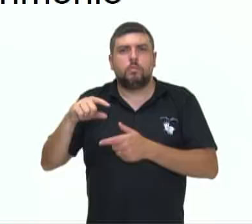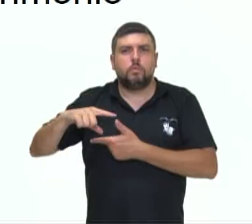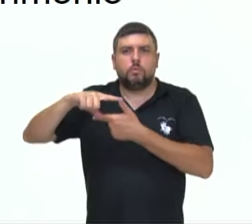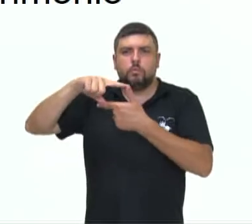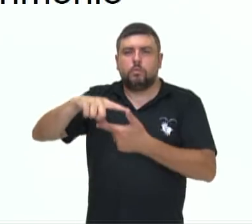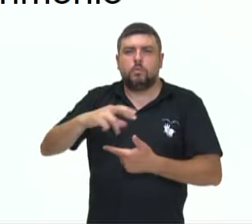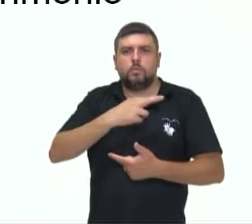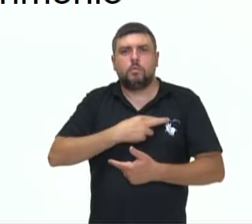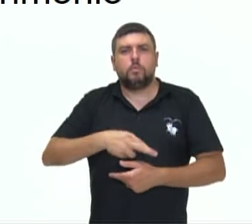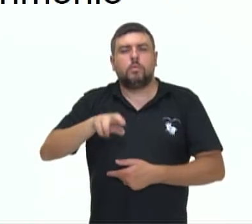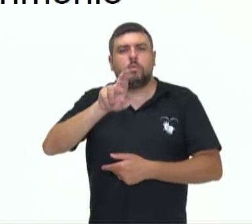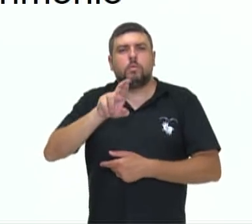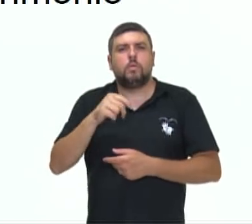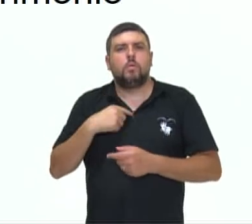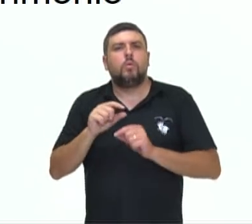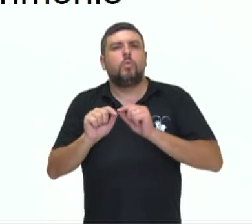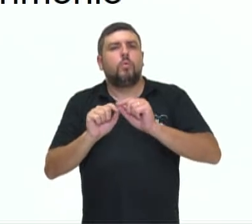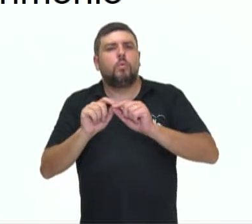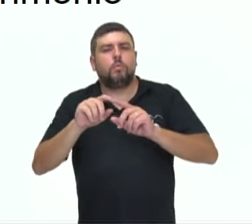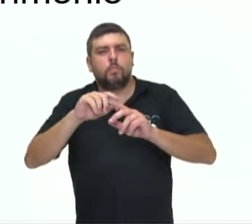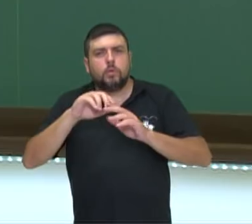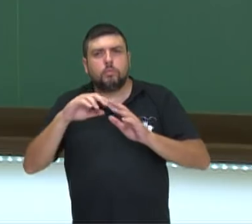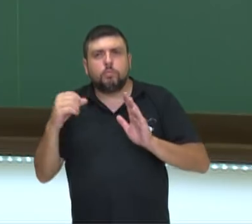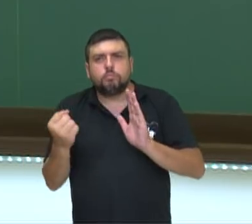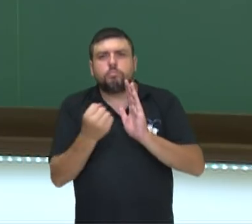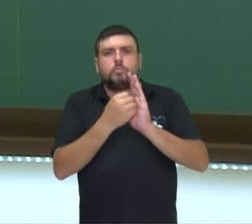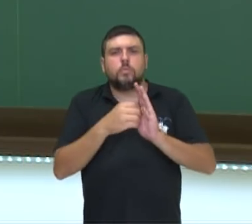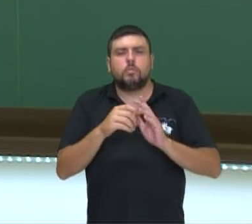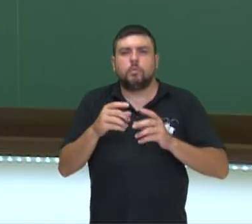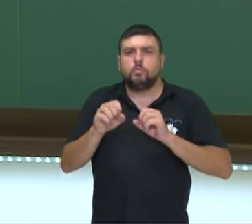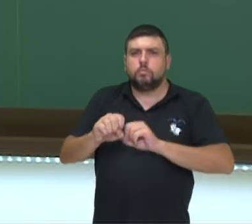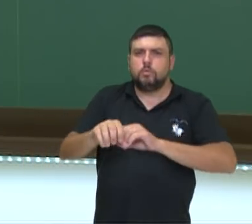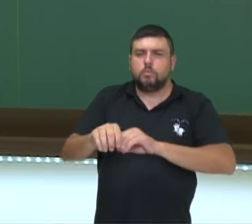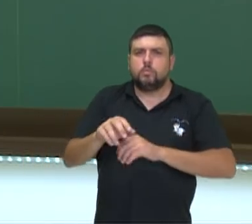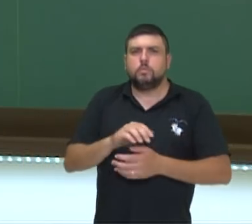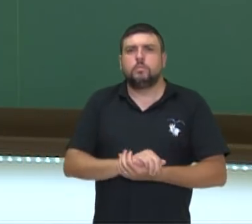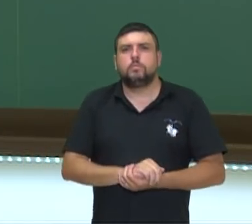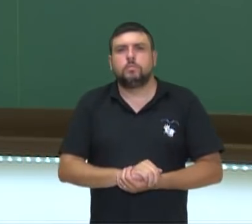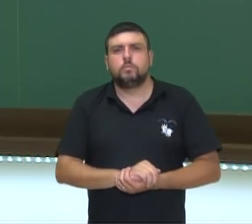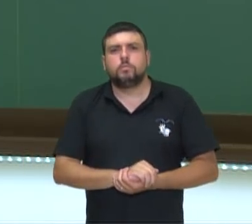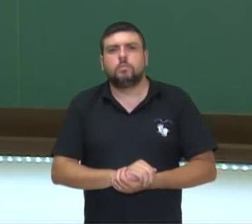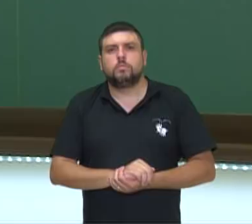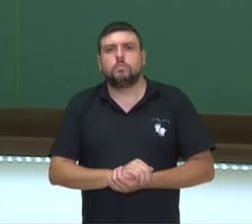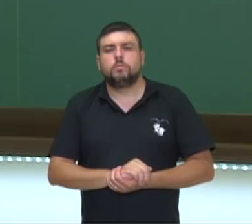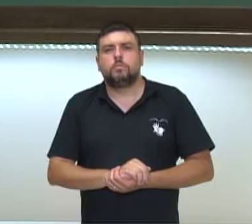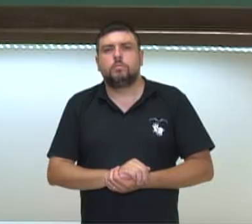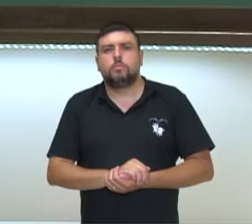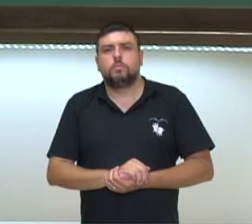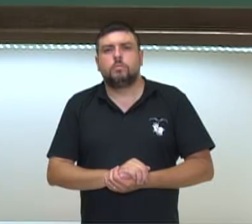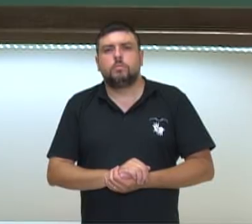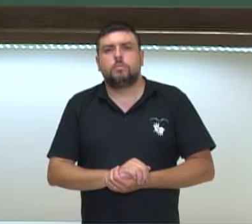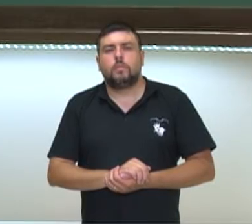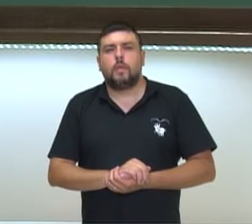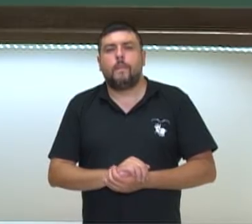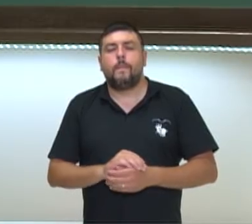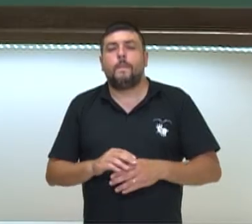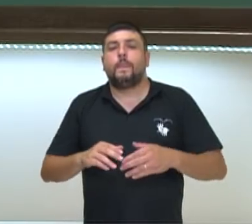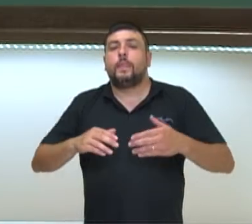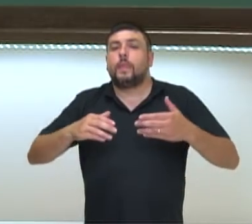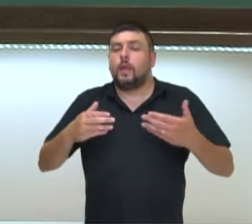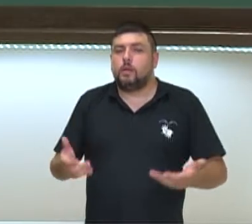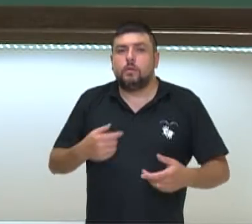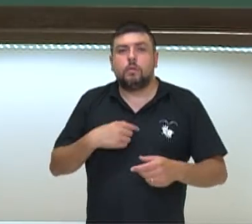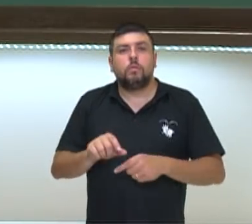porque mantém os ensinamentos e as doutrinas, lembrando o que aconteceu no passado. Além disso, os ritos e rituais também fazem parte